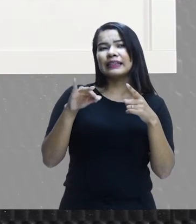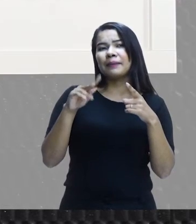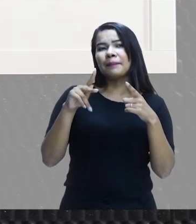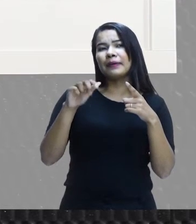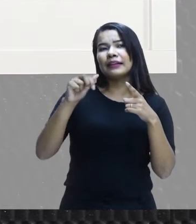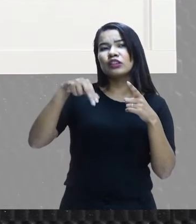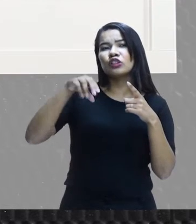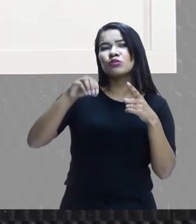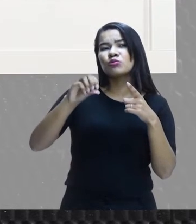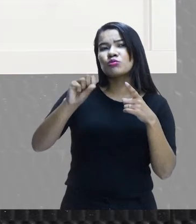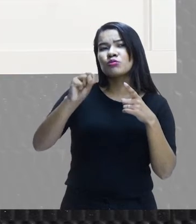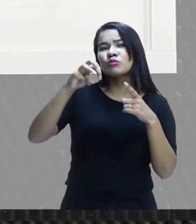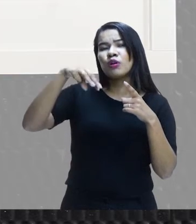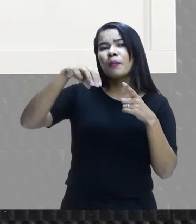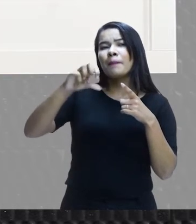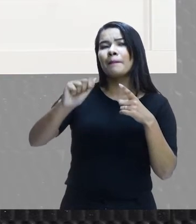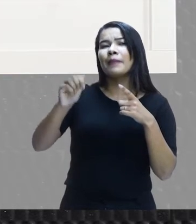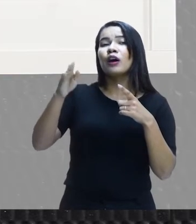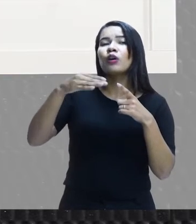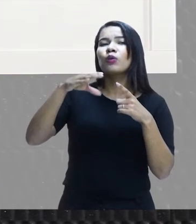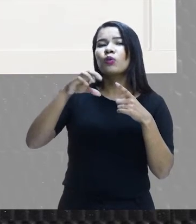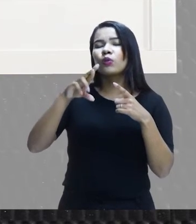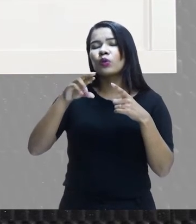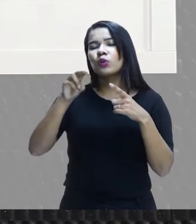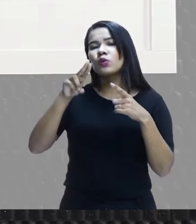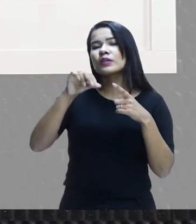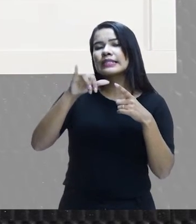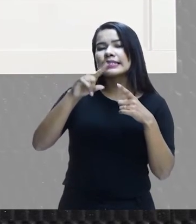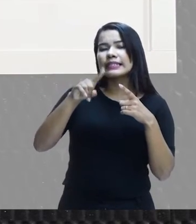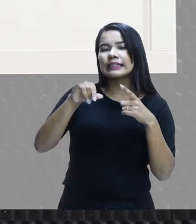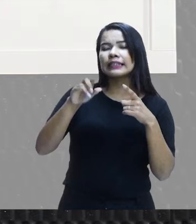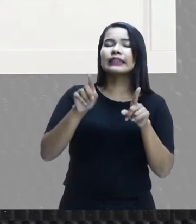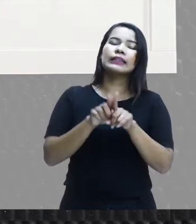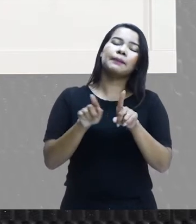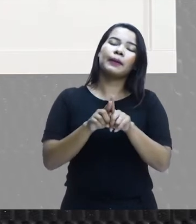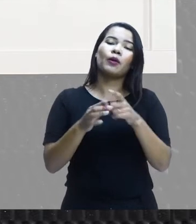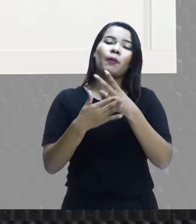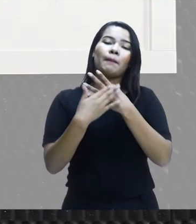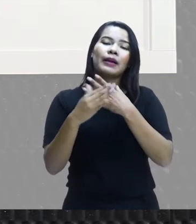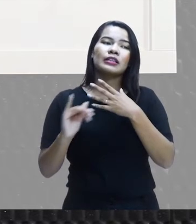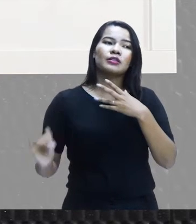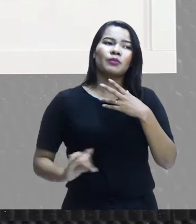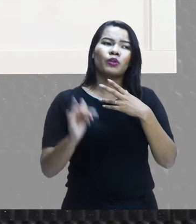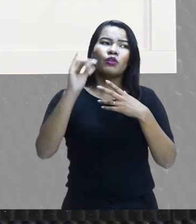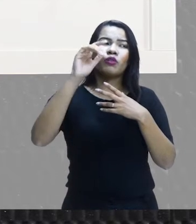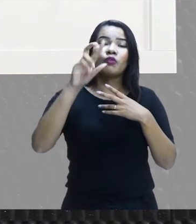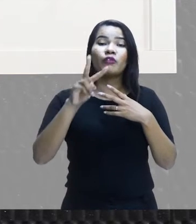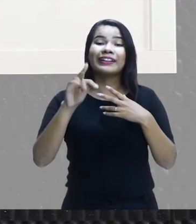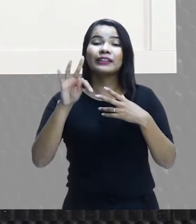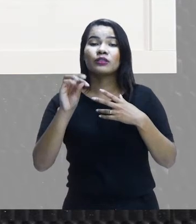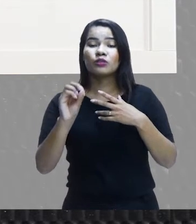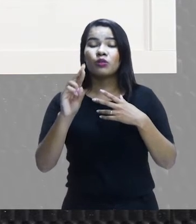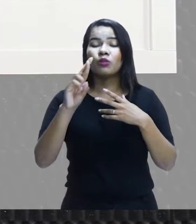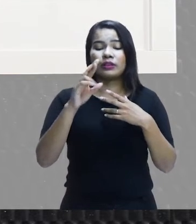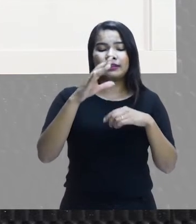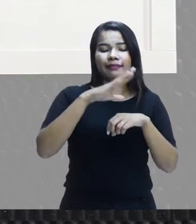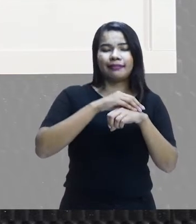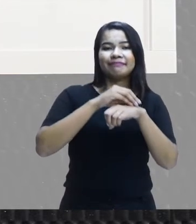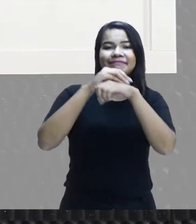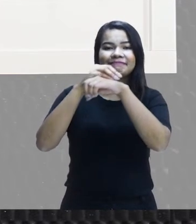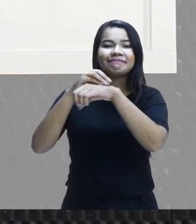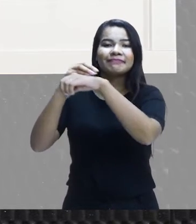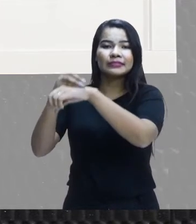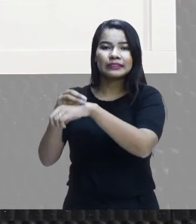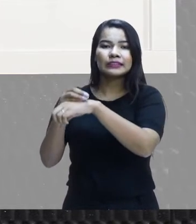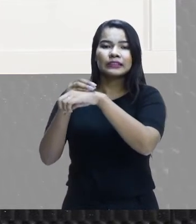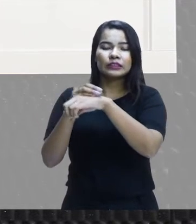o principal, que é o chamado vetor, tá, ok? Que nada mais é. João Pedro, o que é o vetor? É quem carrega o parasito. Ele é conhecido